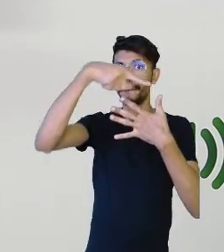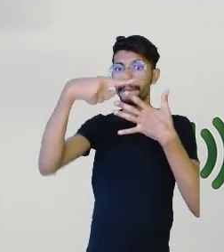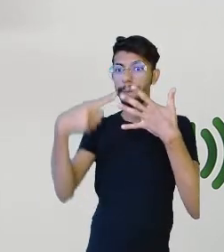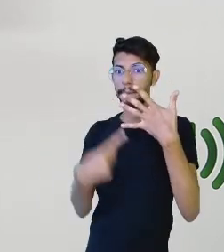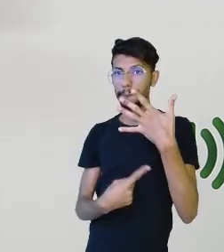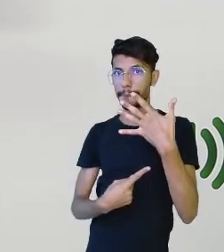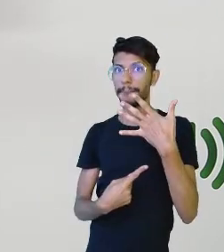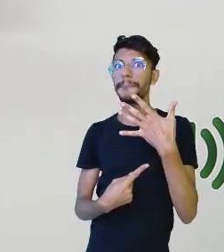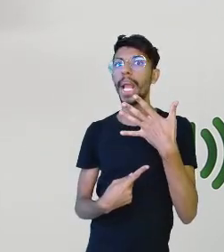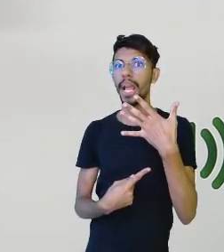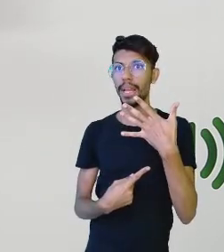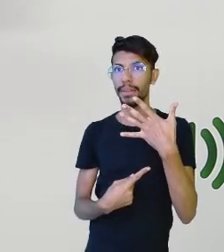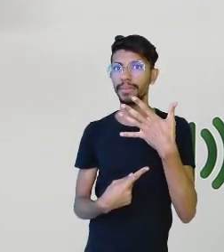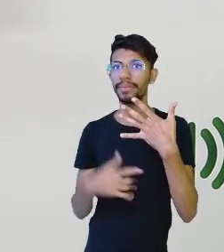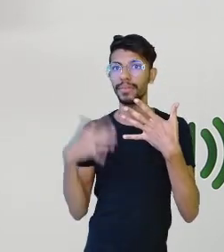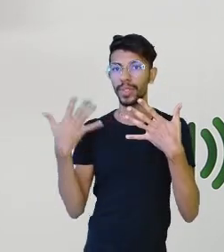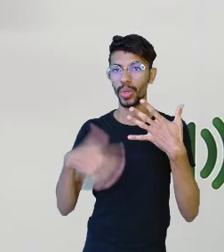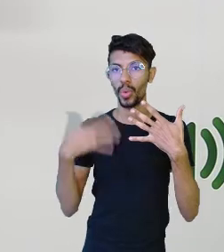4,